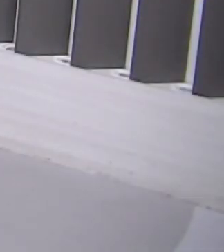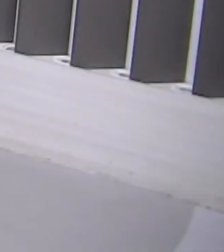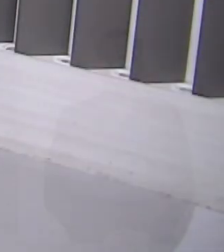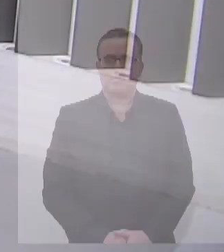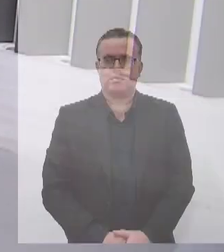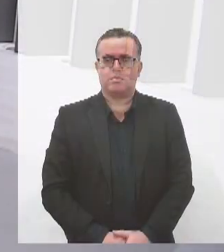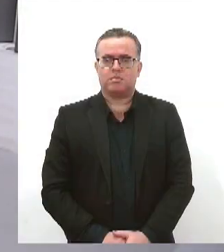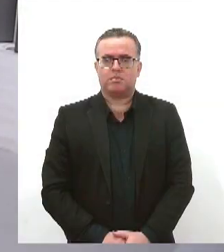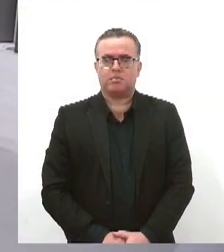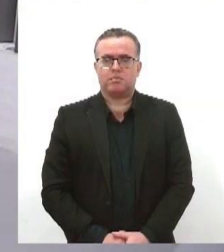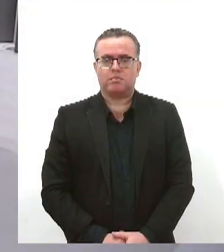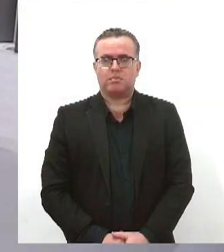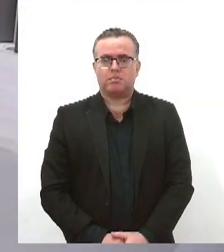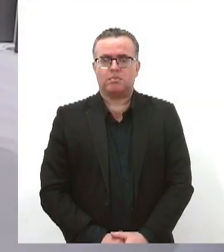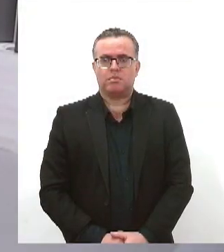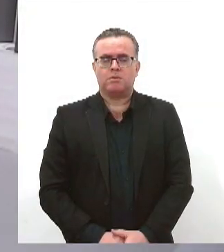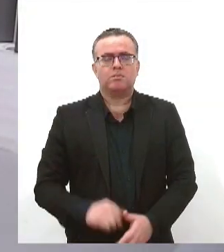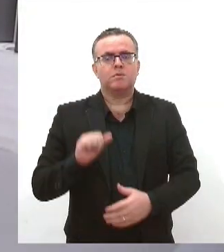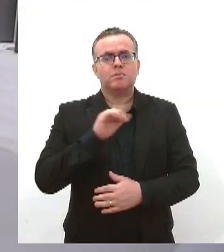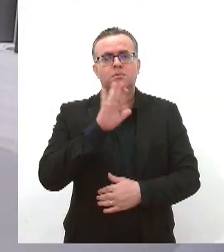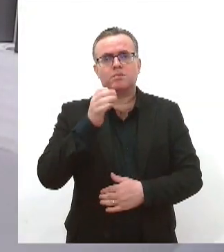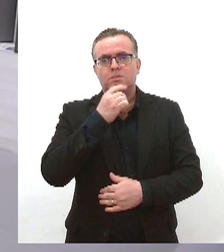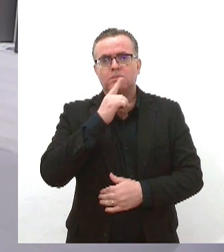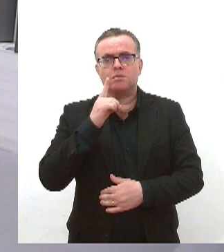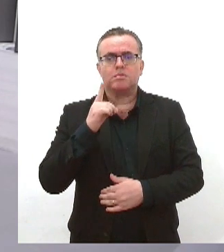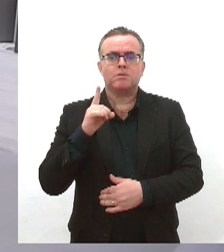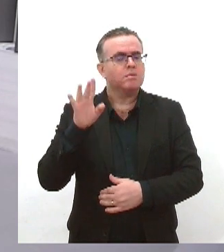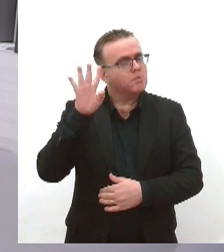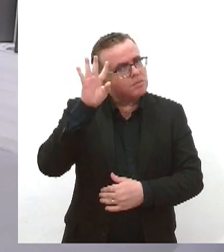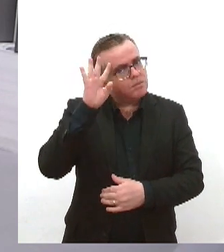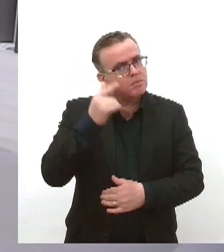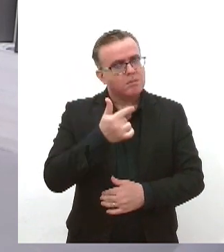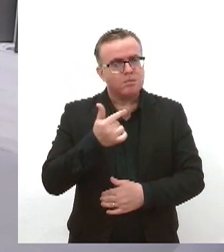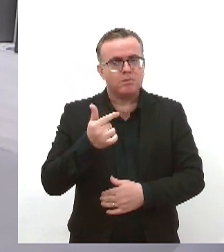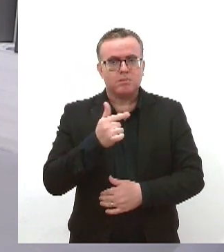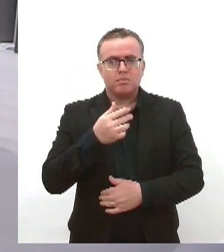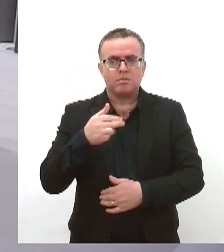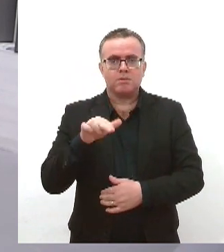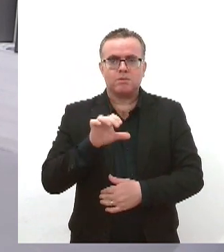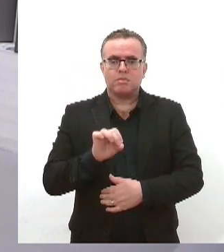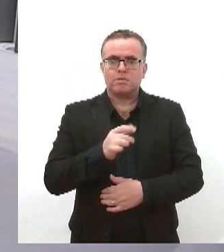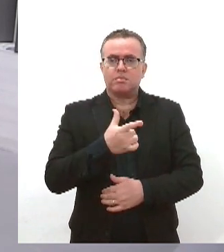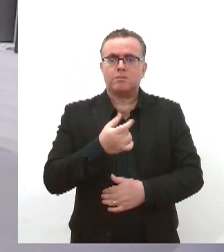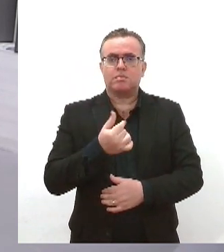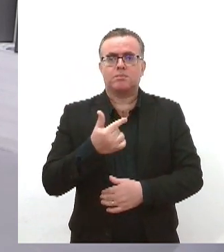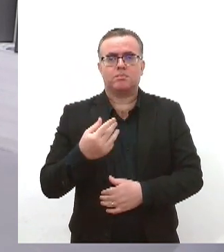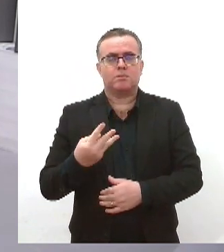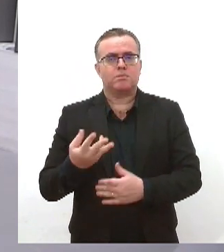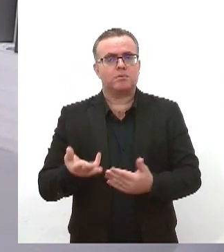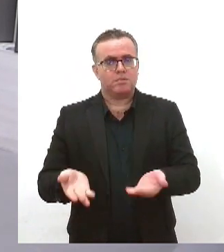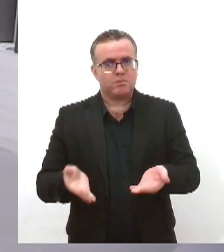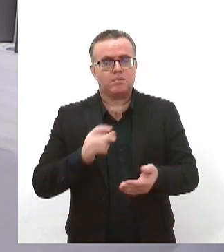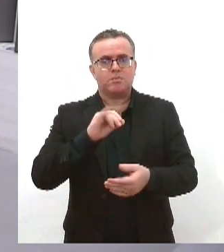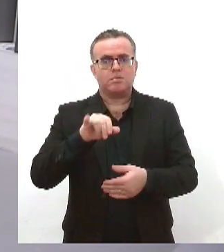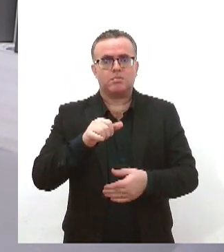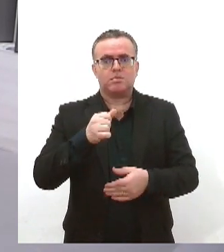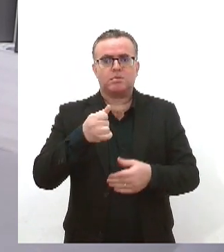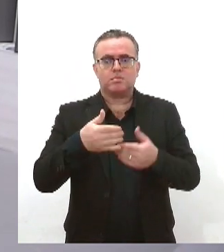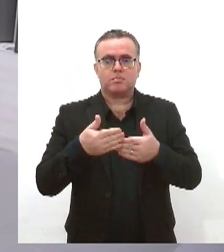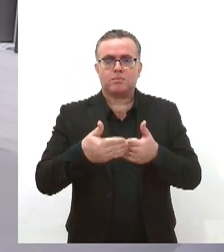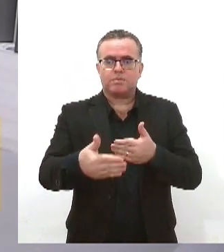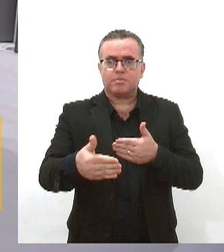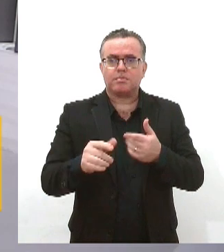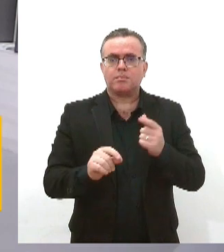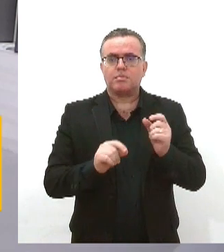Olá, bom dia. Quarta-feira, 22 de março de 2023, o Jornal da Alesi está no ar. A